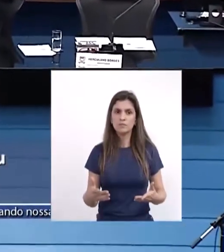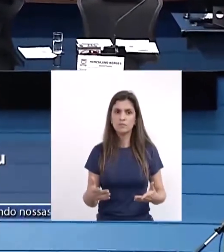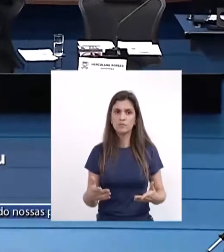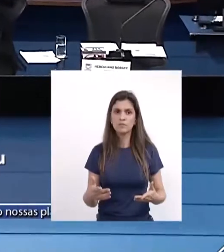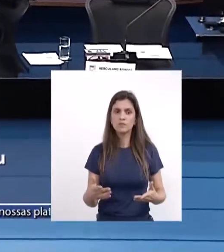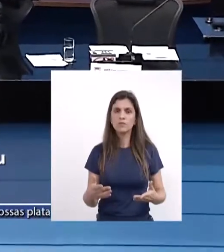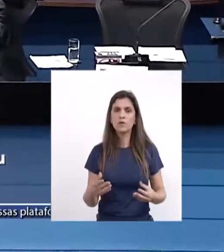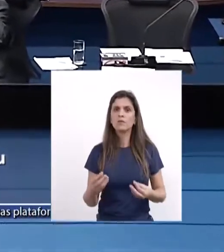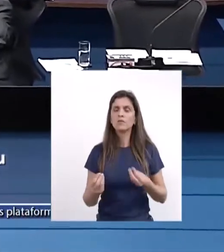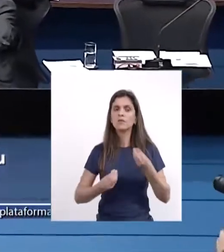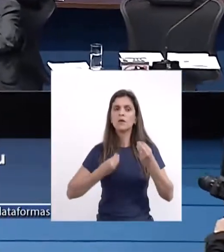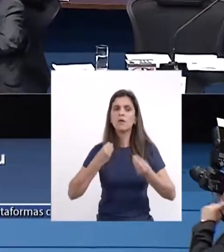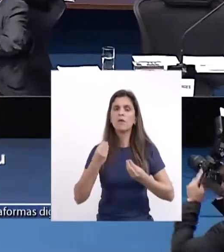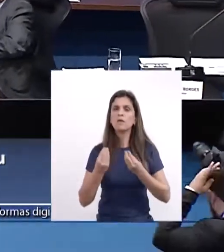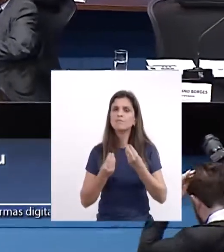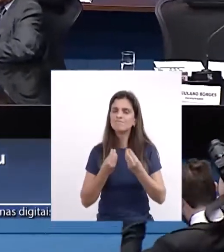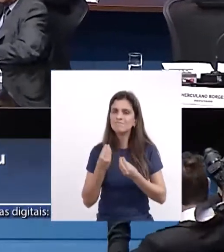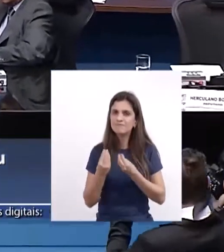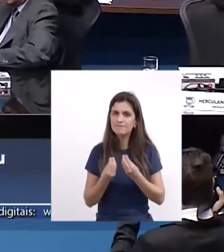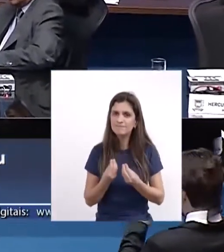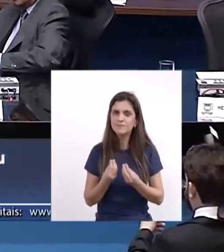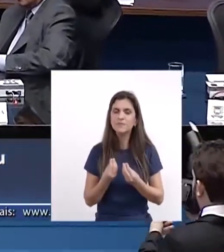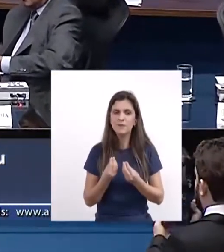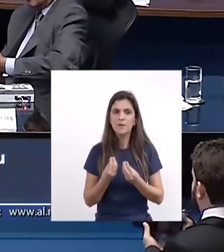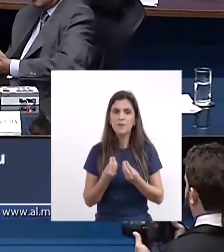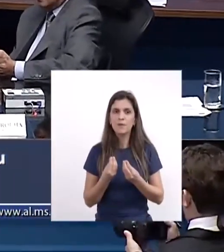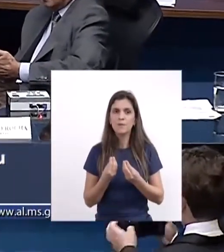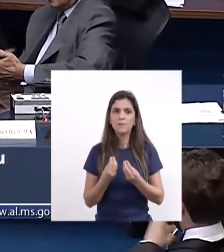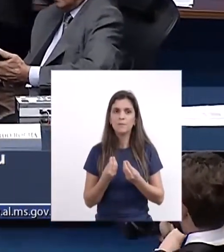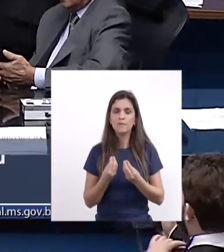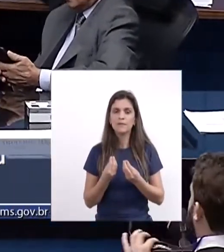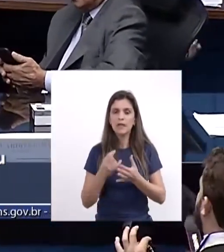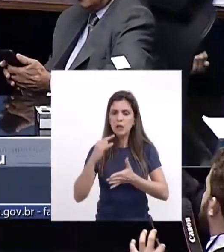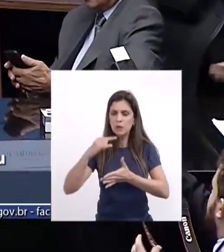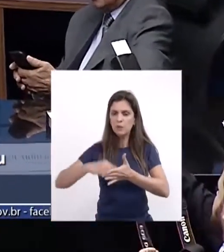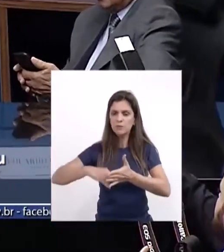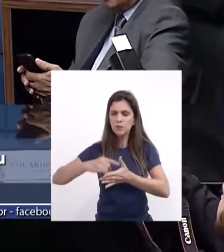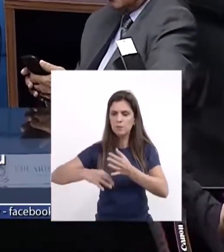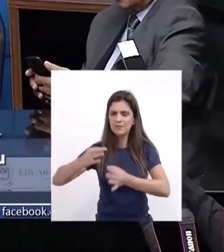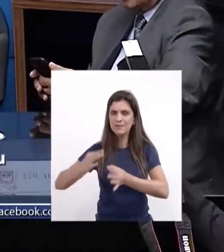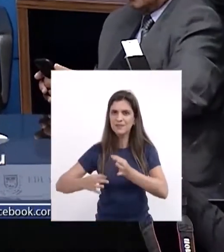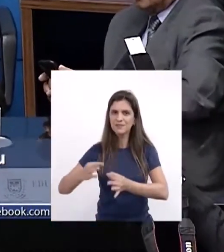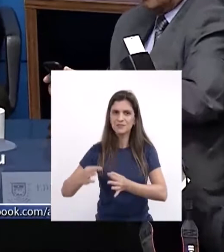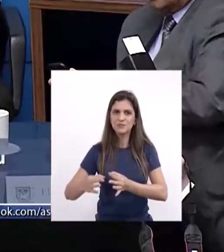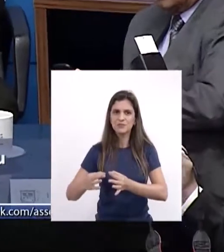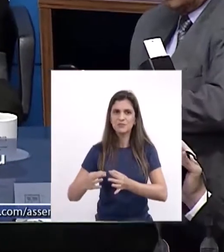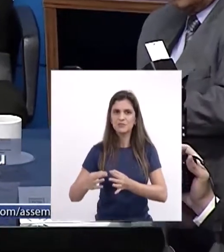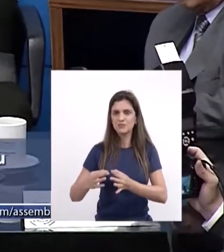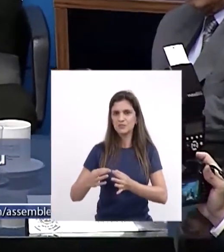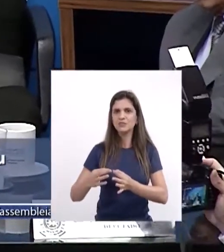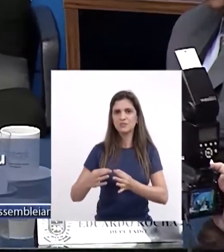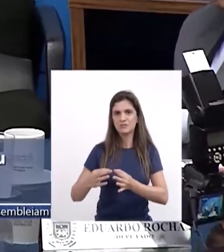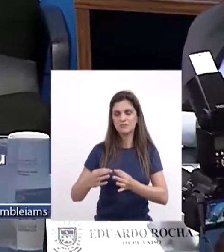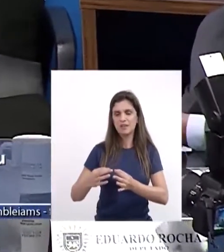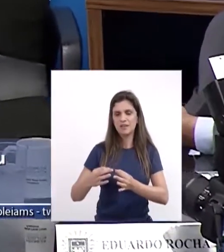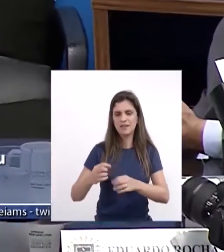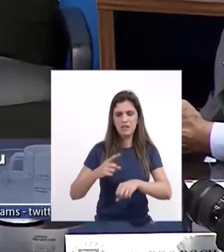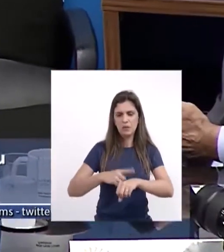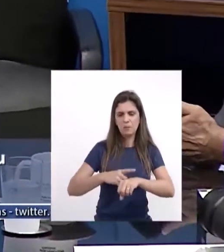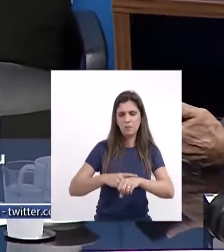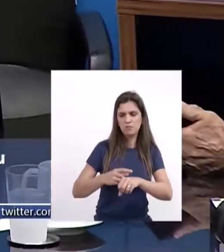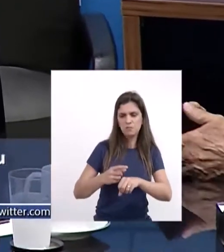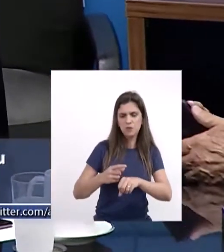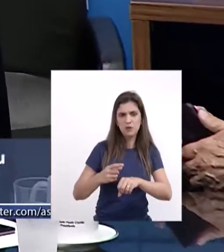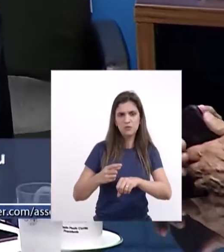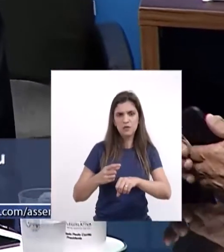é que conseguiu-se uma liminar de 11h47 a 1h15, sei lá,